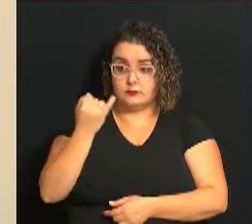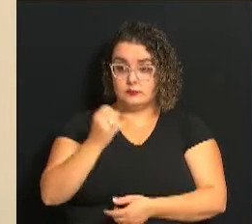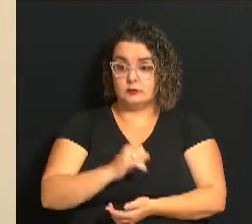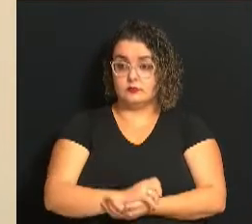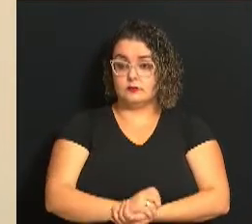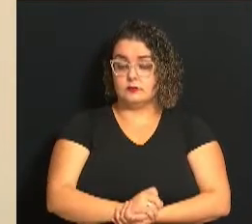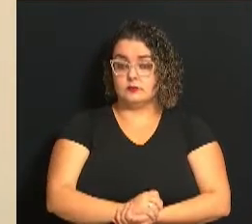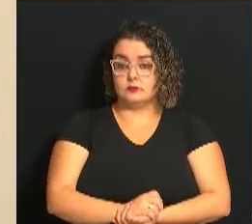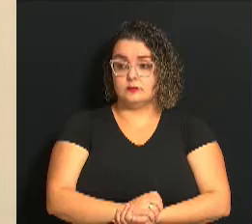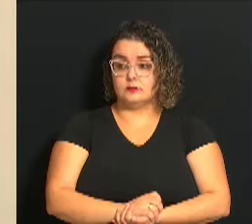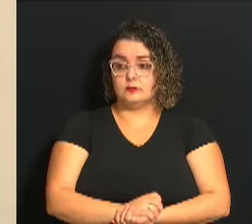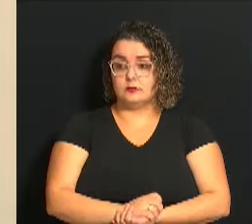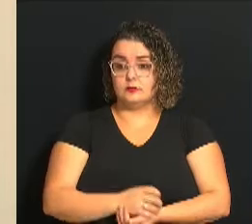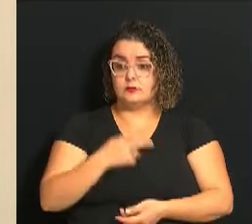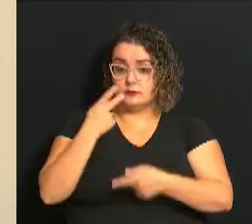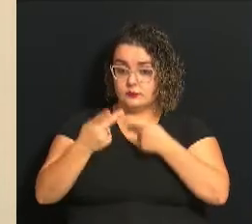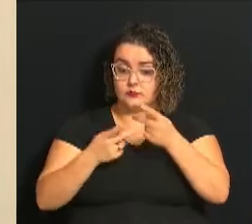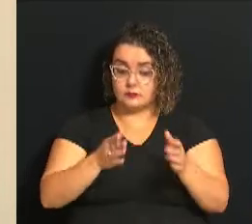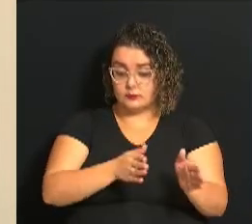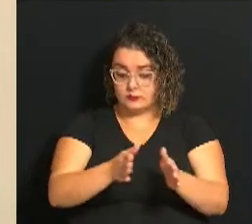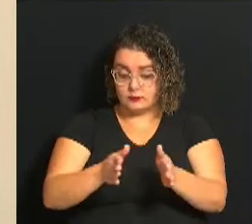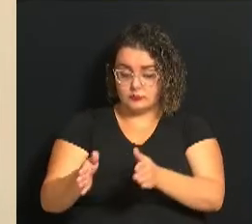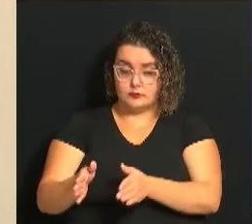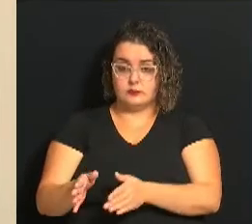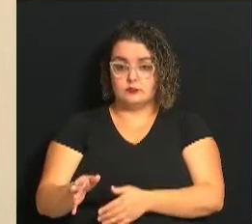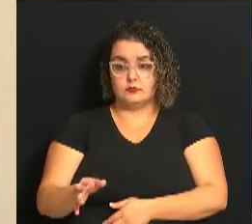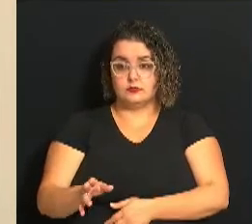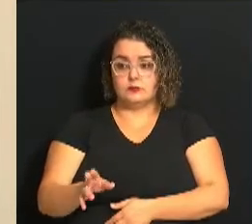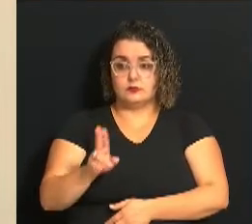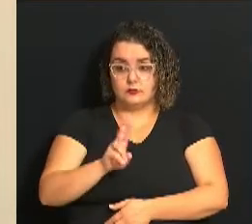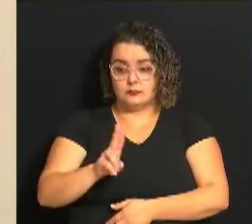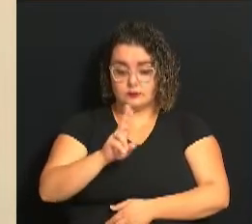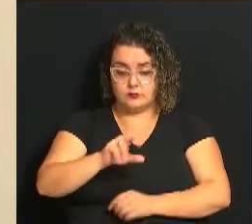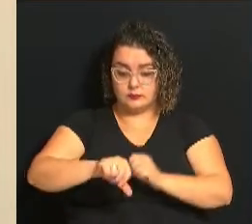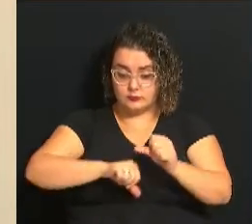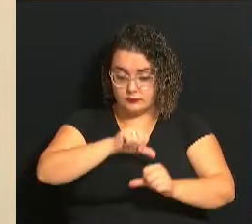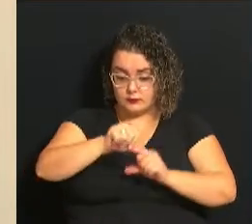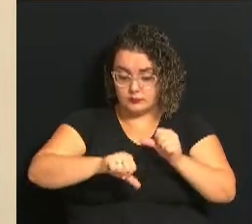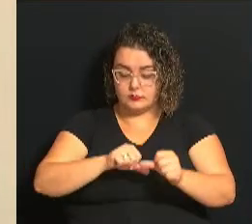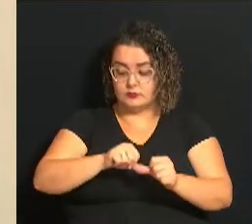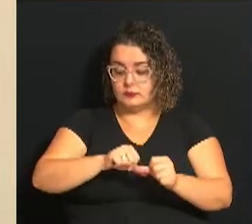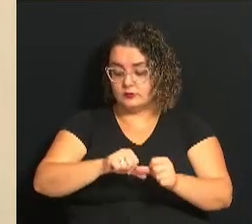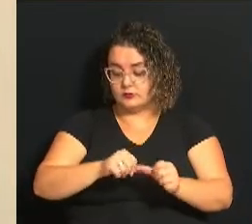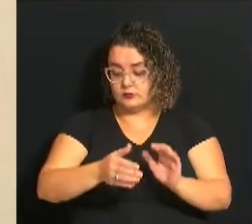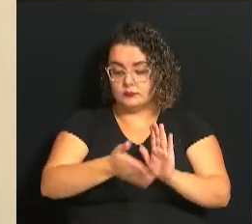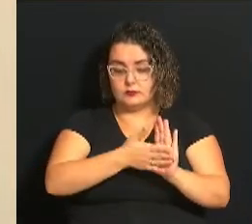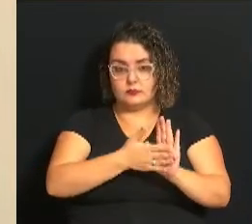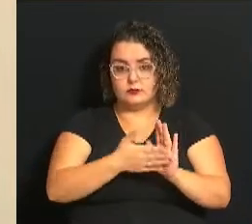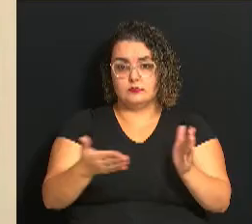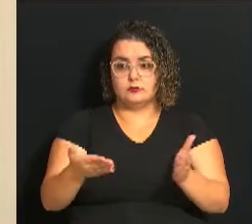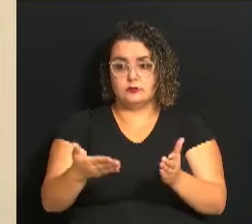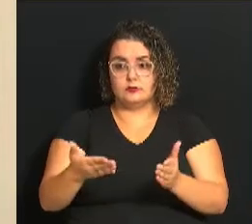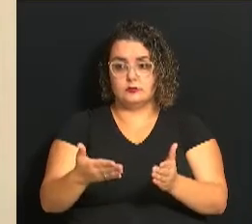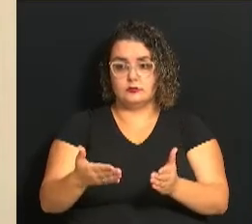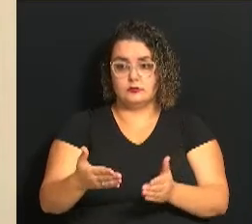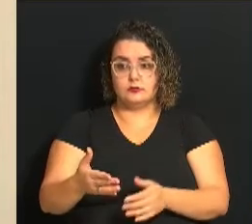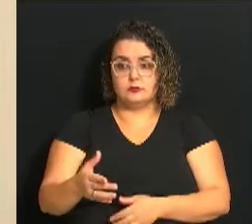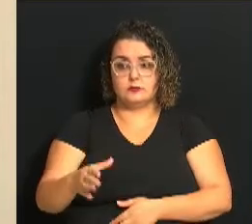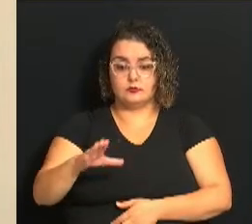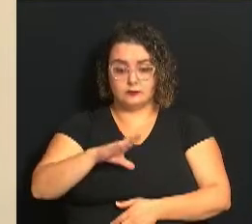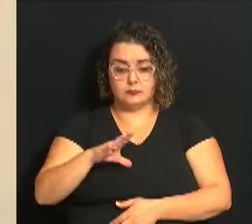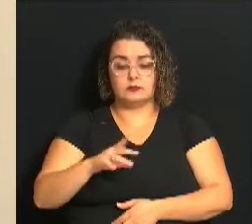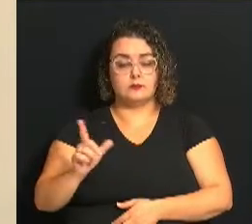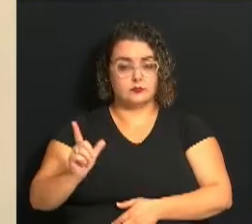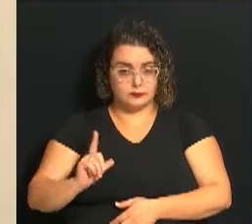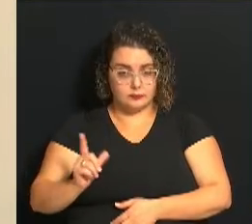né, que a aplicação e alteração do que está sendo proposto hoje, que o restante da cidade tem, né, e que deveria